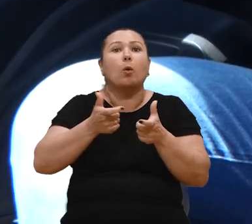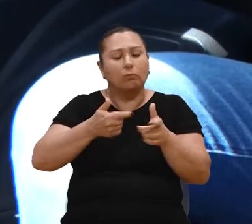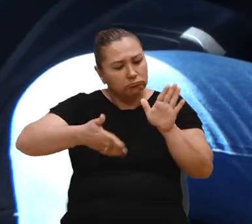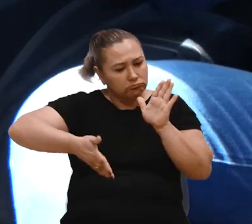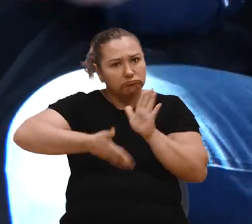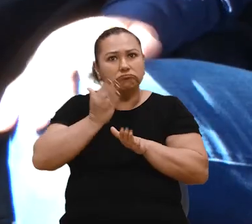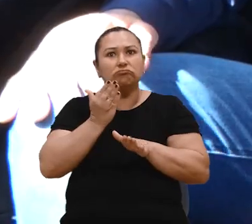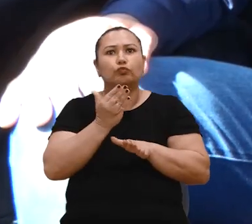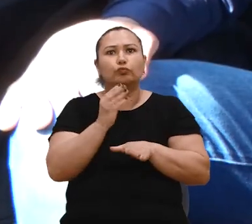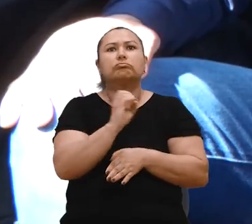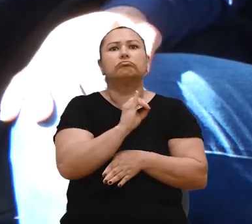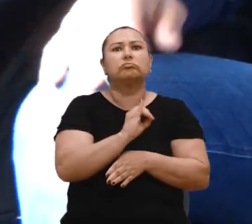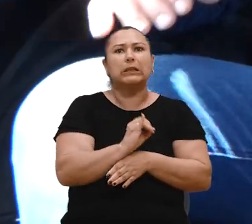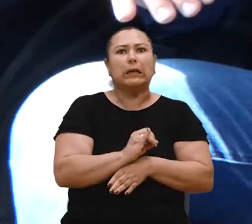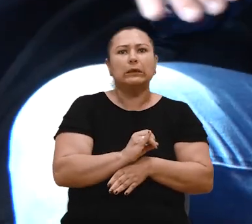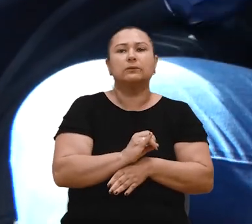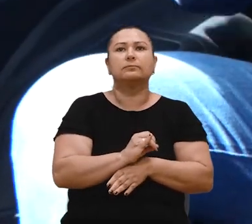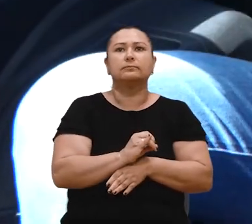fui.